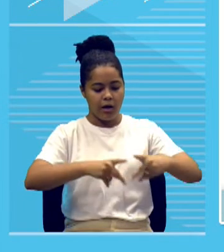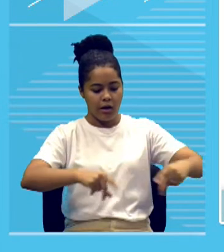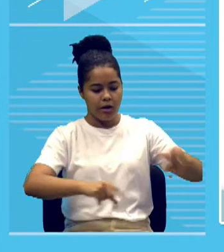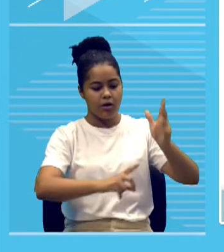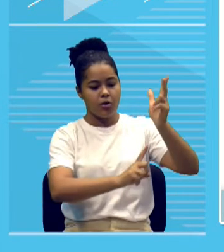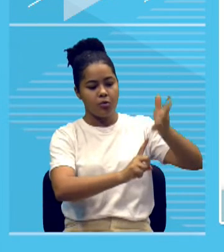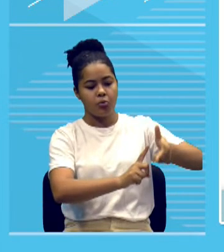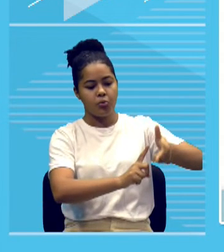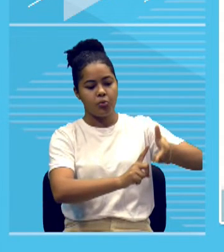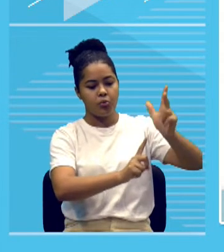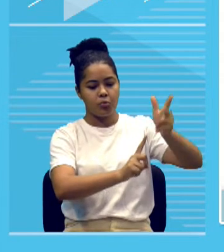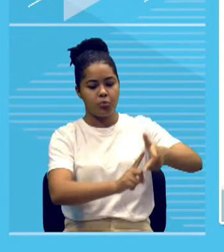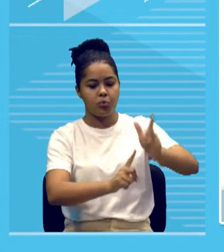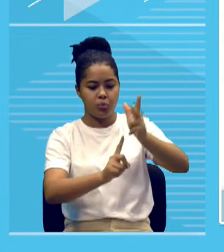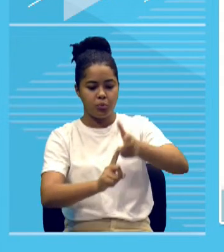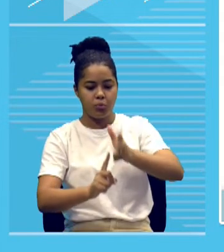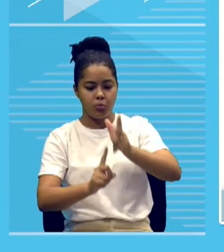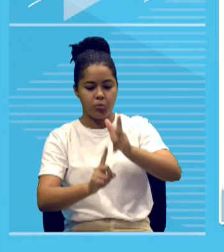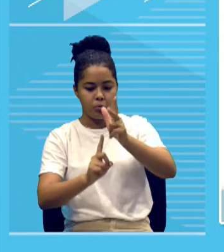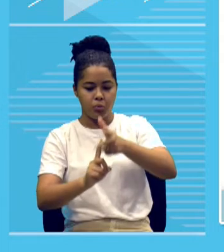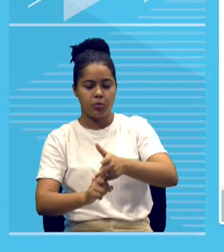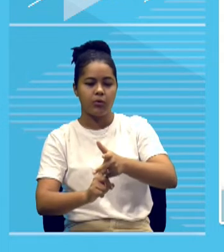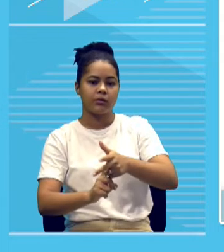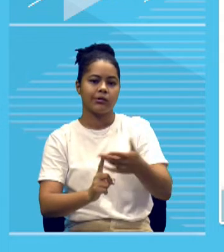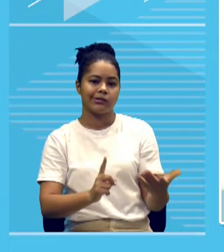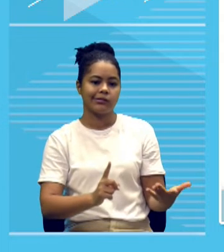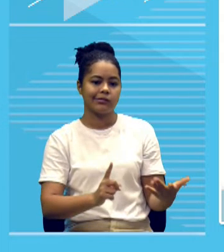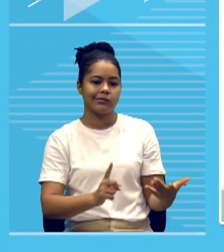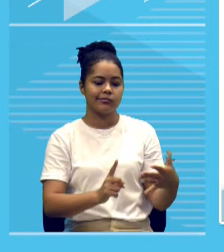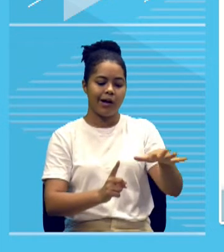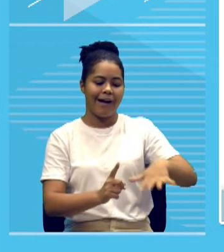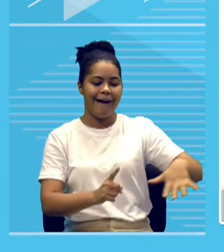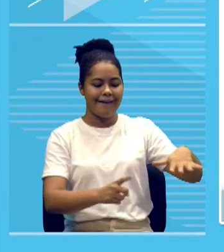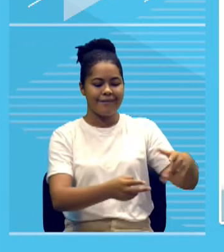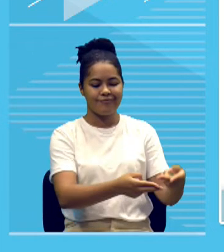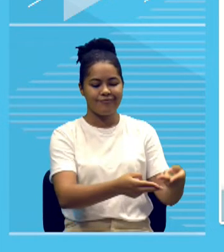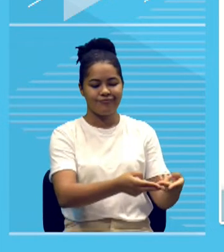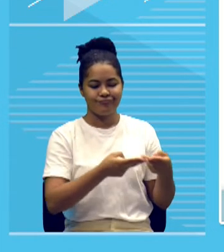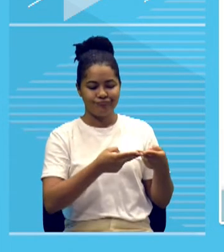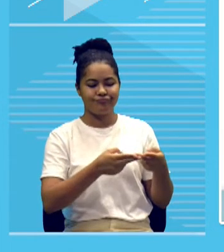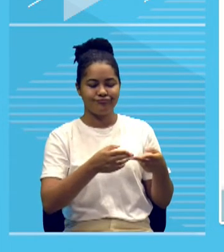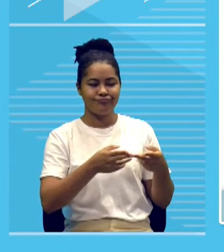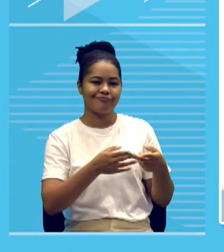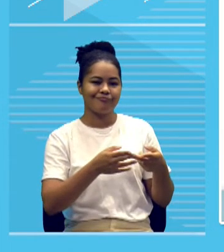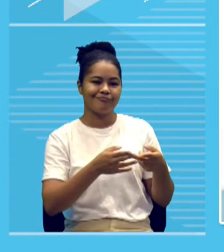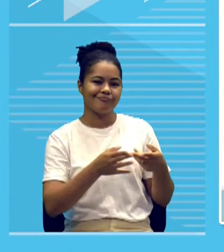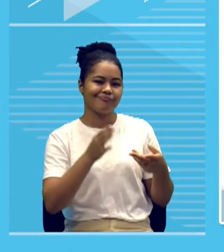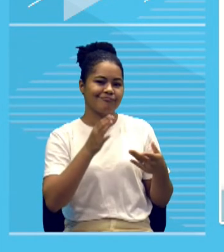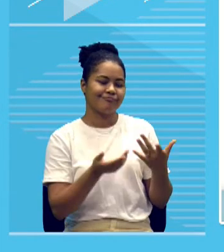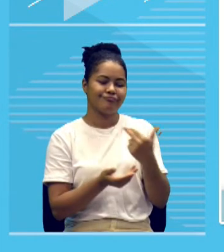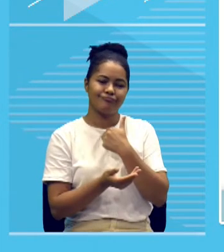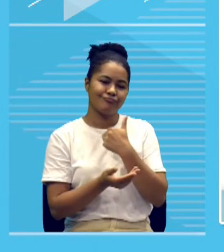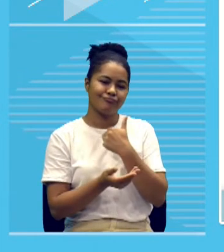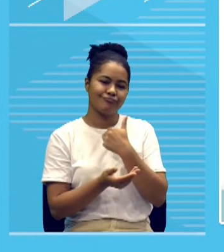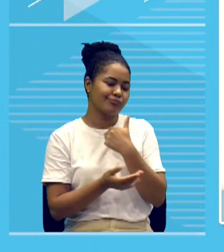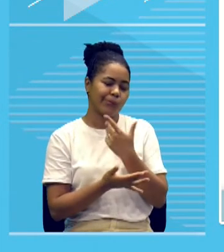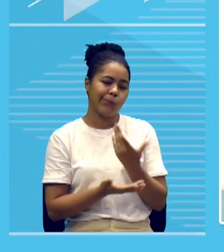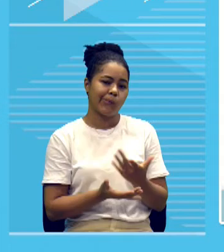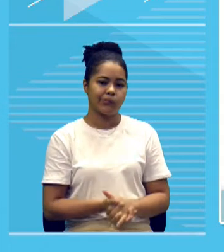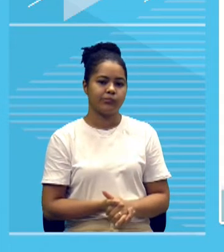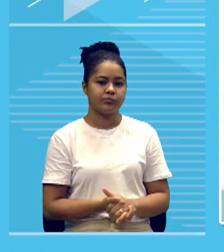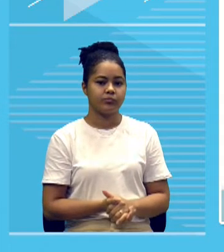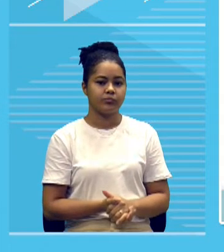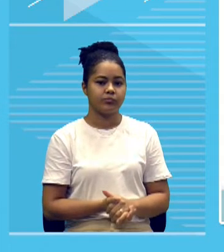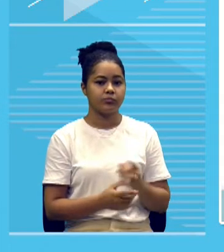cria um cenário onde a região Vitória não pode nem ser utilizada mais e você não pode não